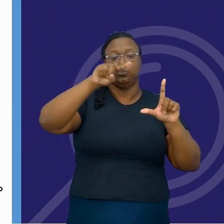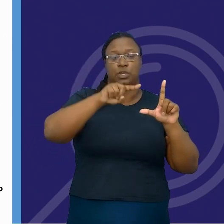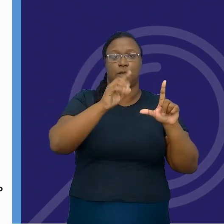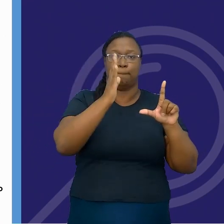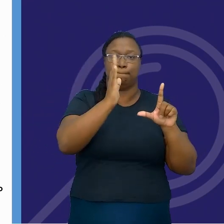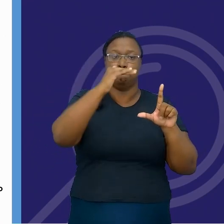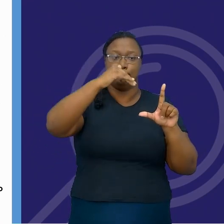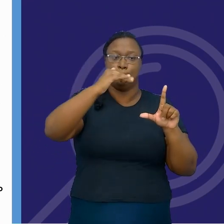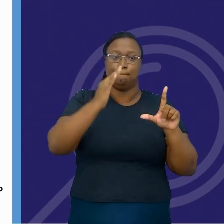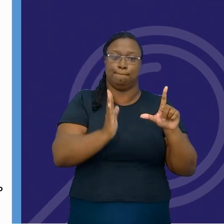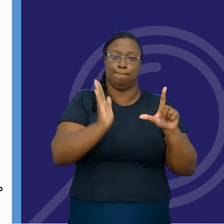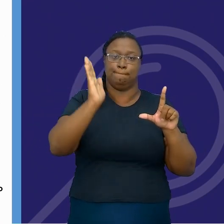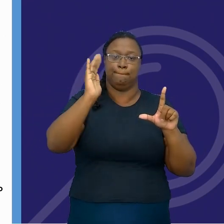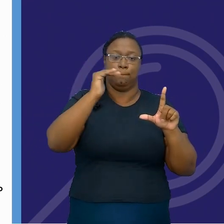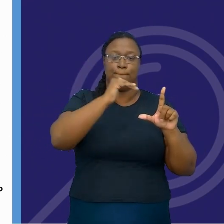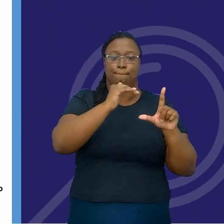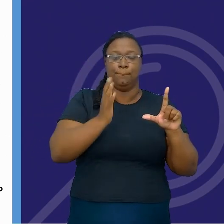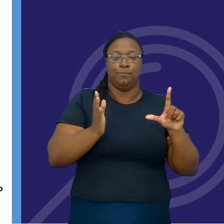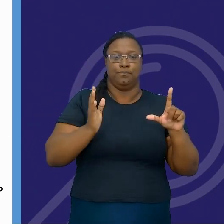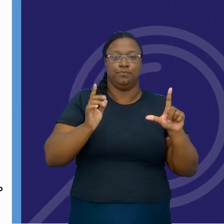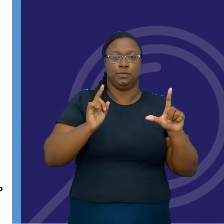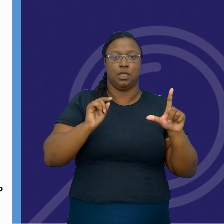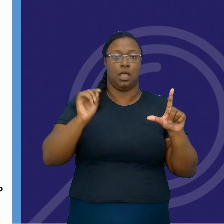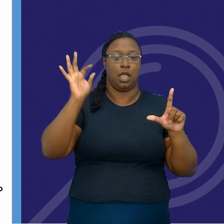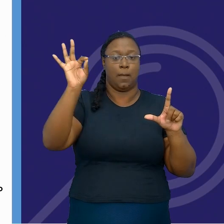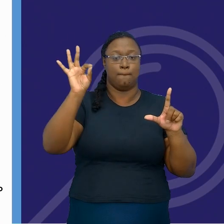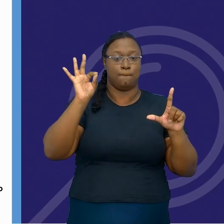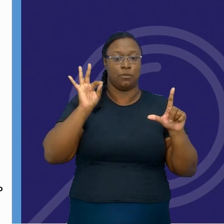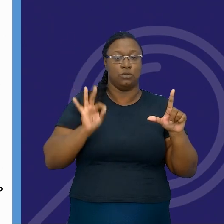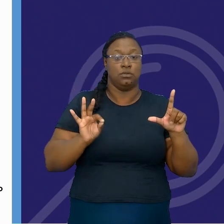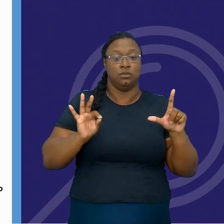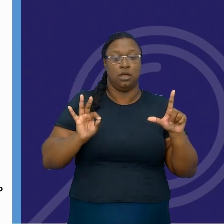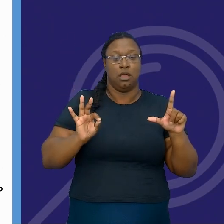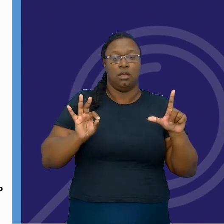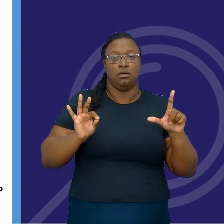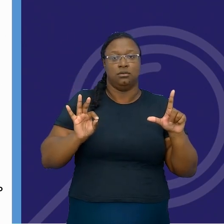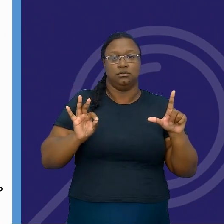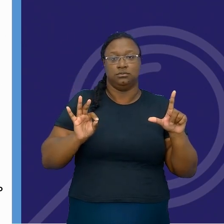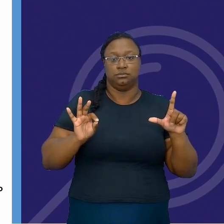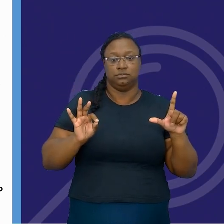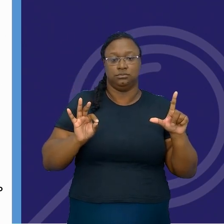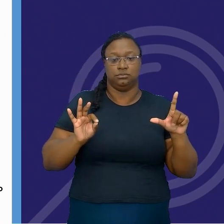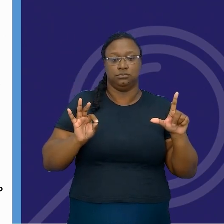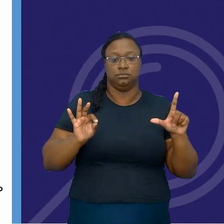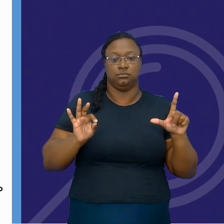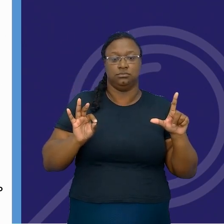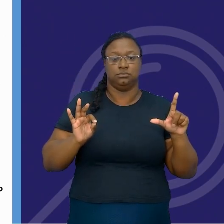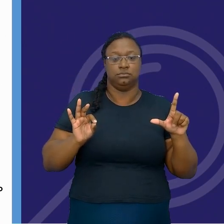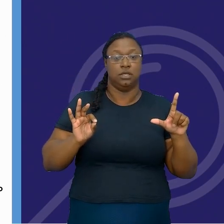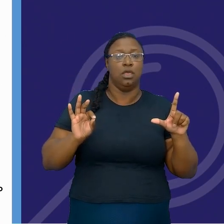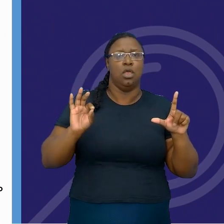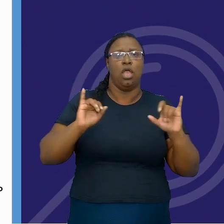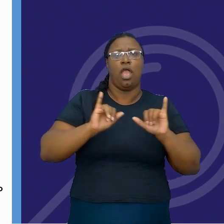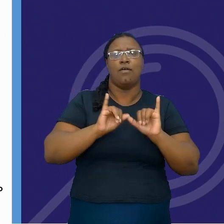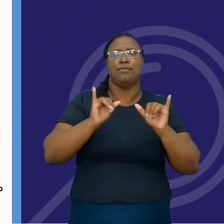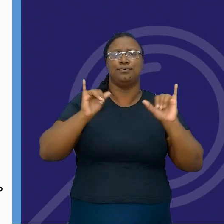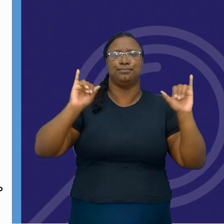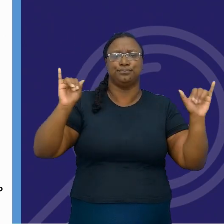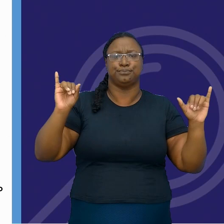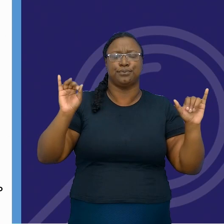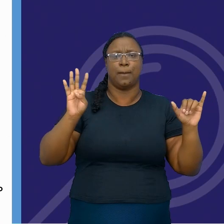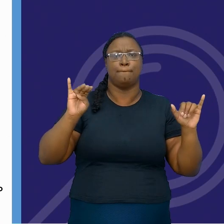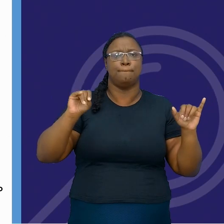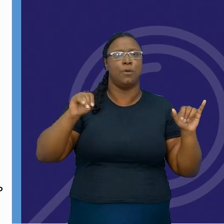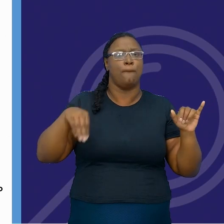a matriz elétrica brasileira em porcentagem, né, qual é a parte de hidroeletricidade, qual a parte de biomassa,